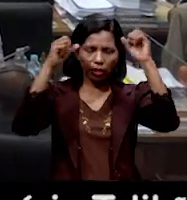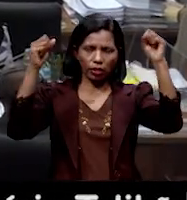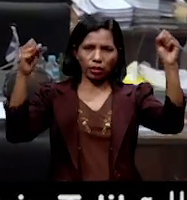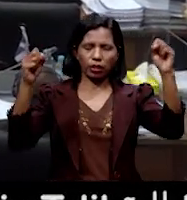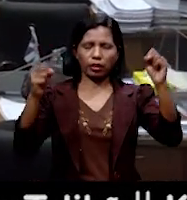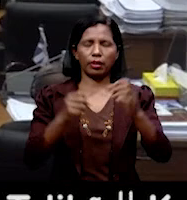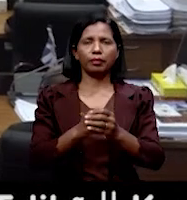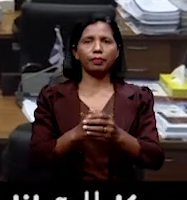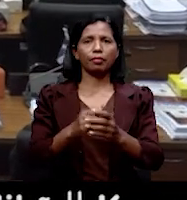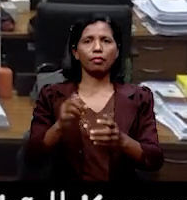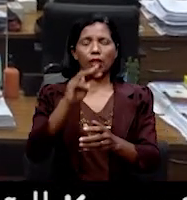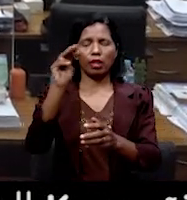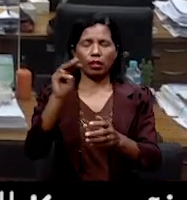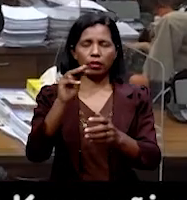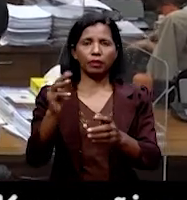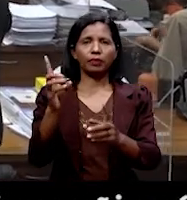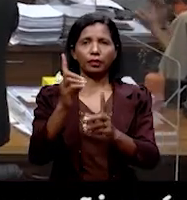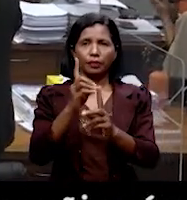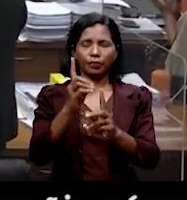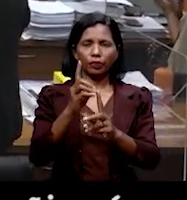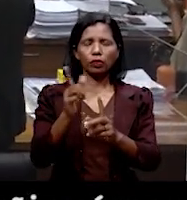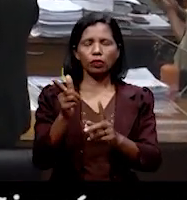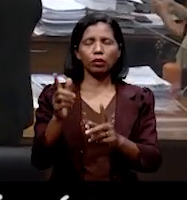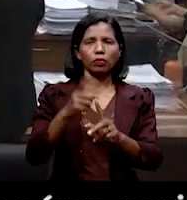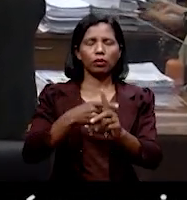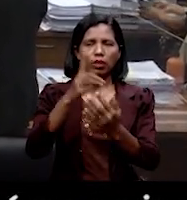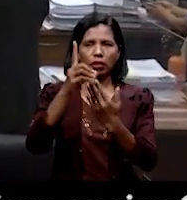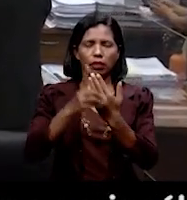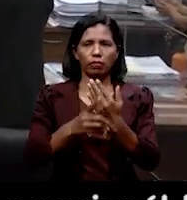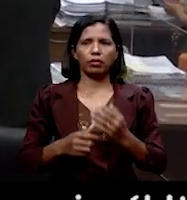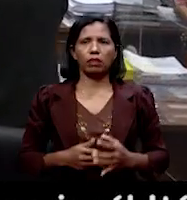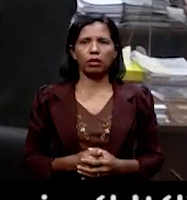oin, lorong Rua Nulo, full em dezembro, tinha nem. Agostinho da Costa, Ferdi Soares, GMN.